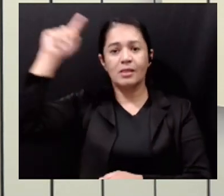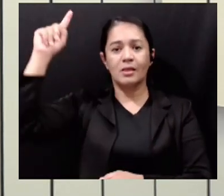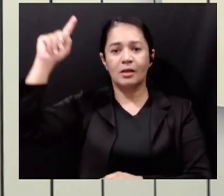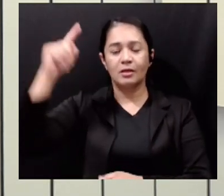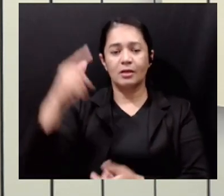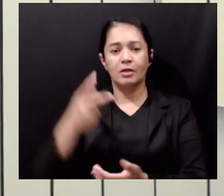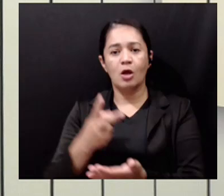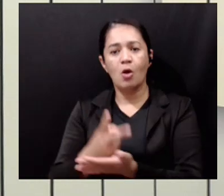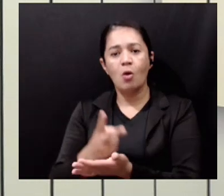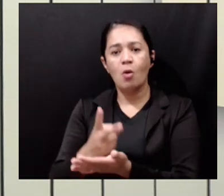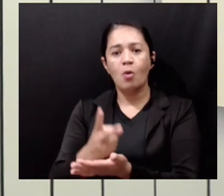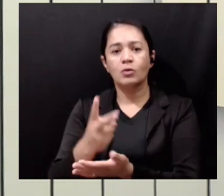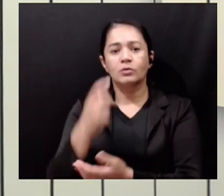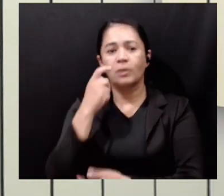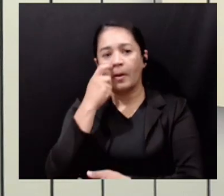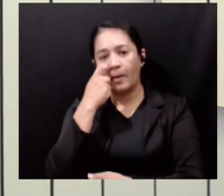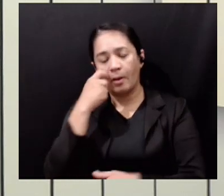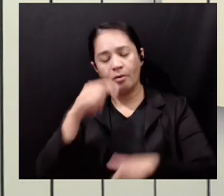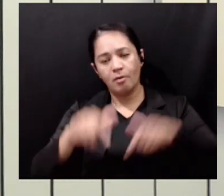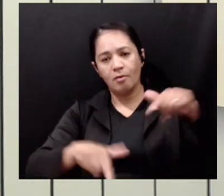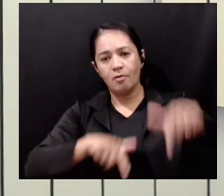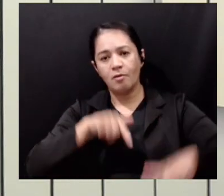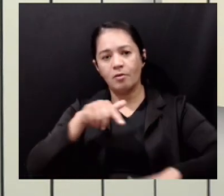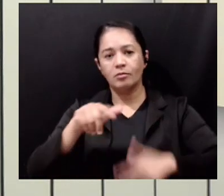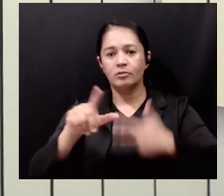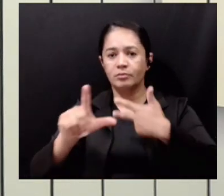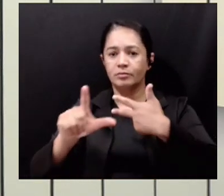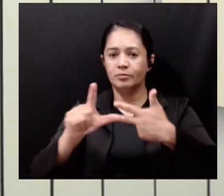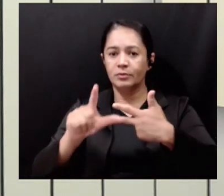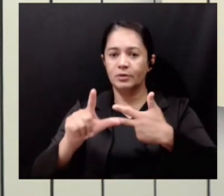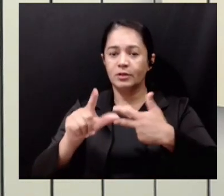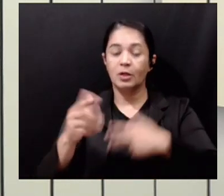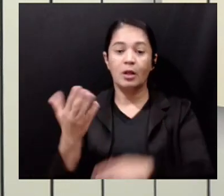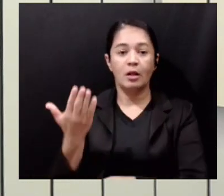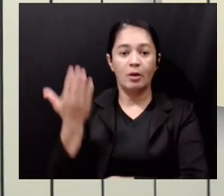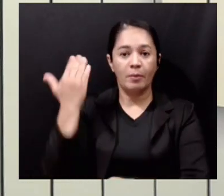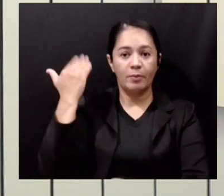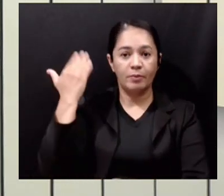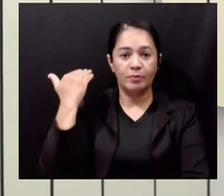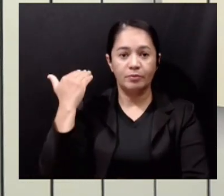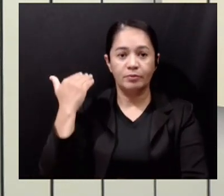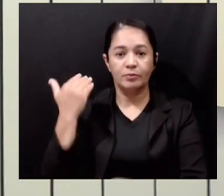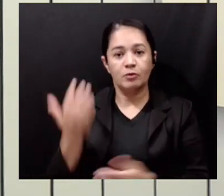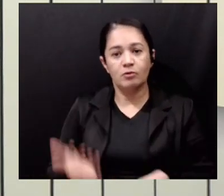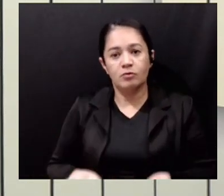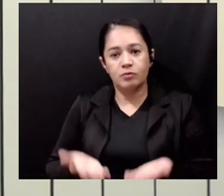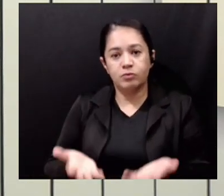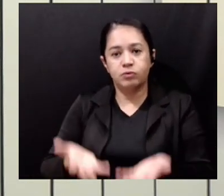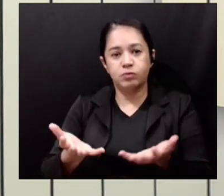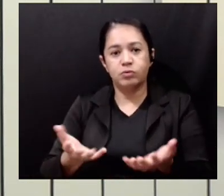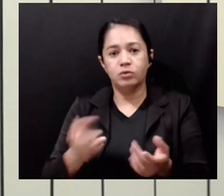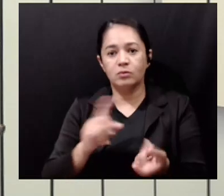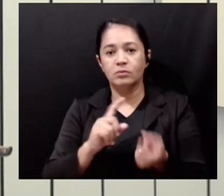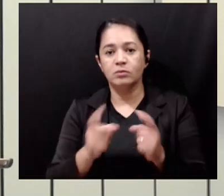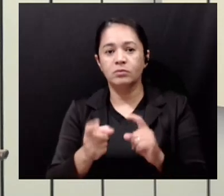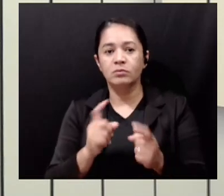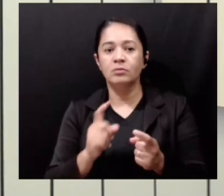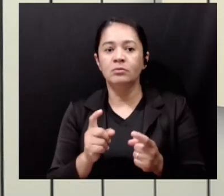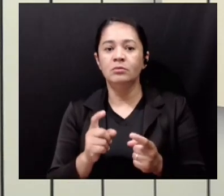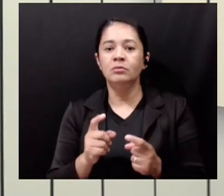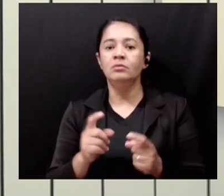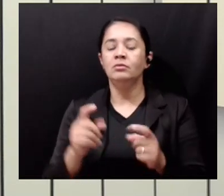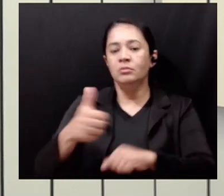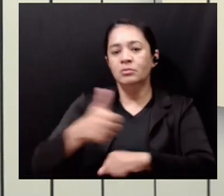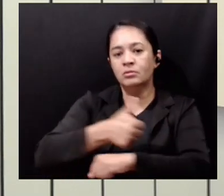continuidade aos trabalhos da legislatura passada com a promoção de reuniões com especialistas